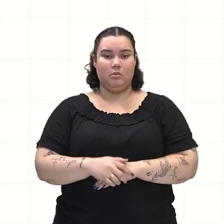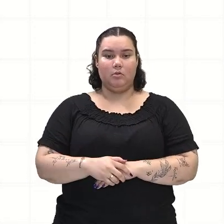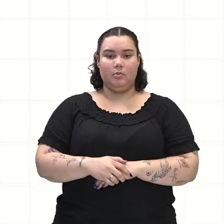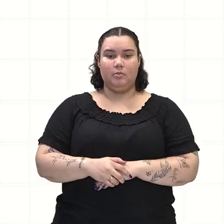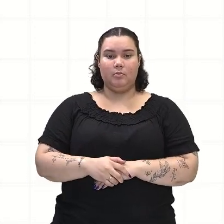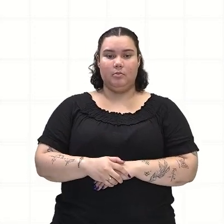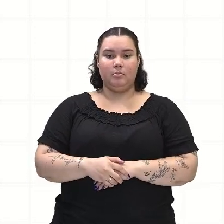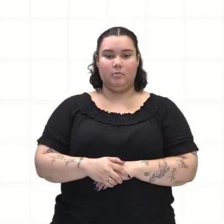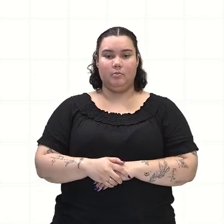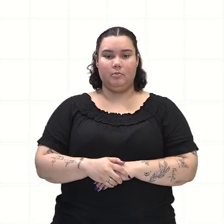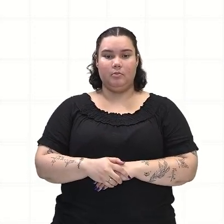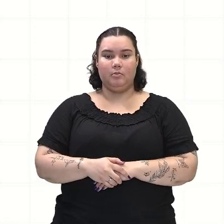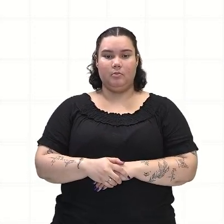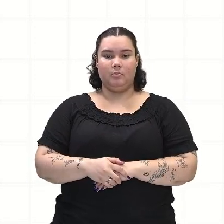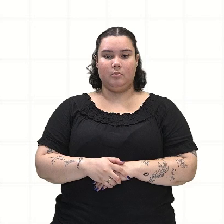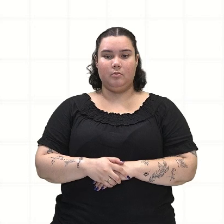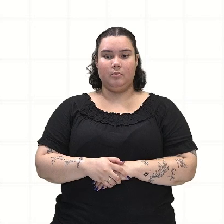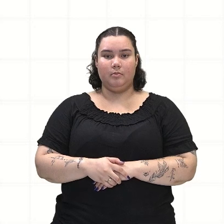assim, ó.